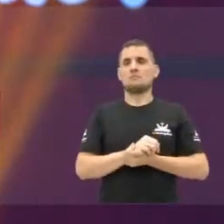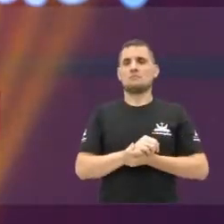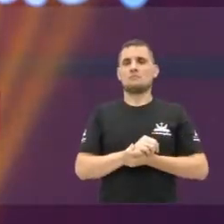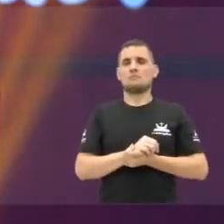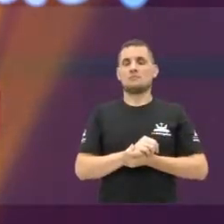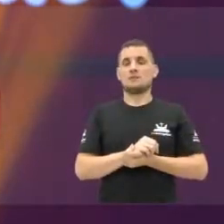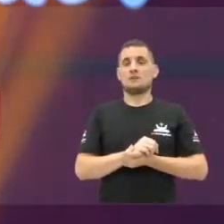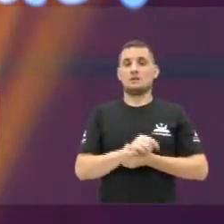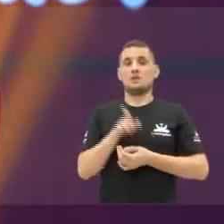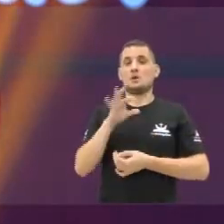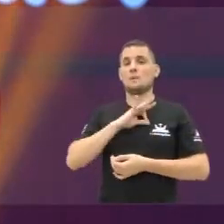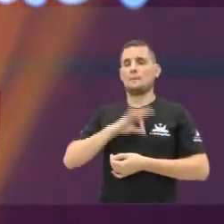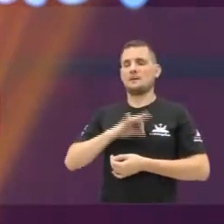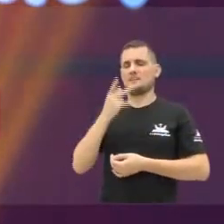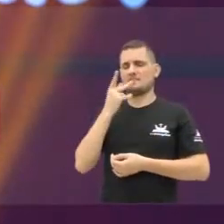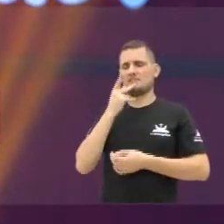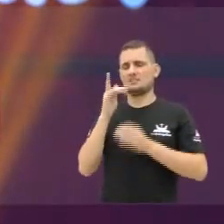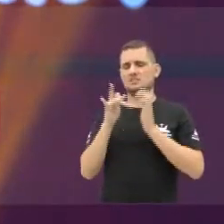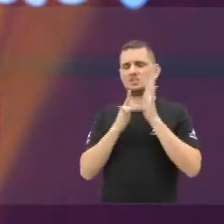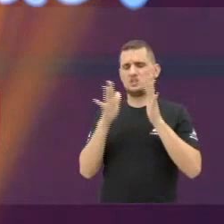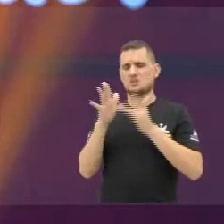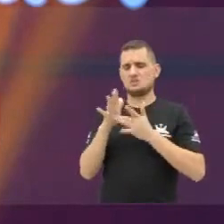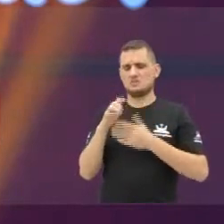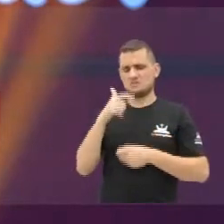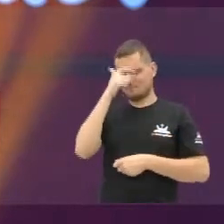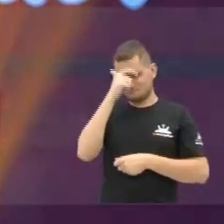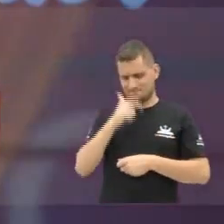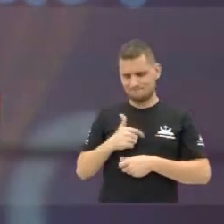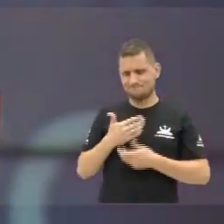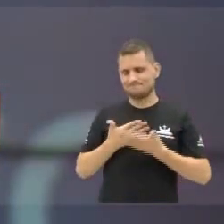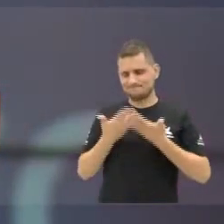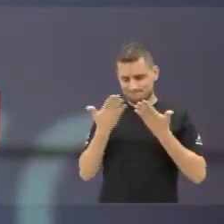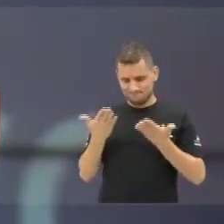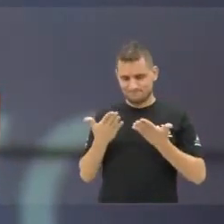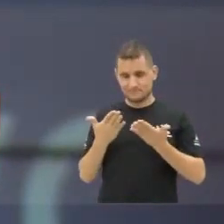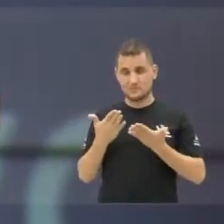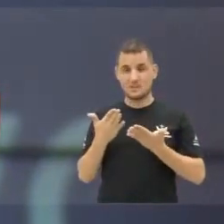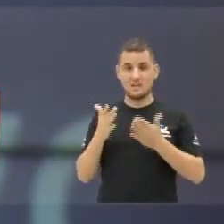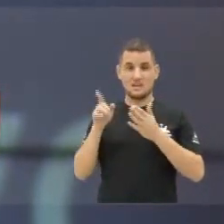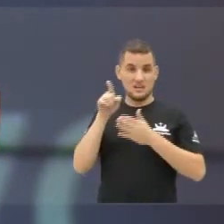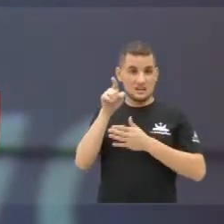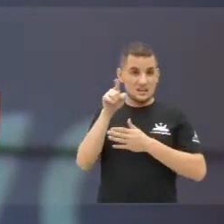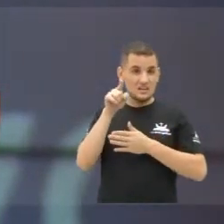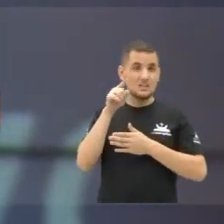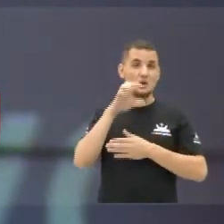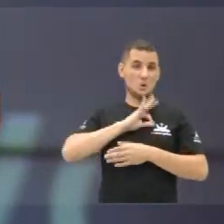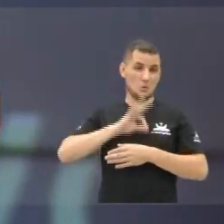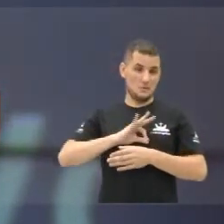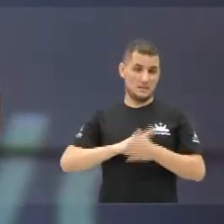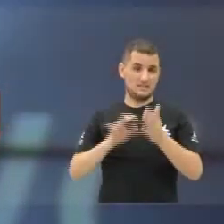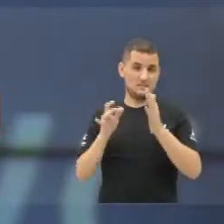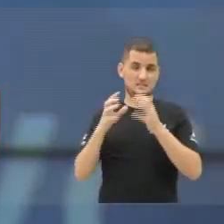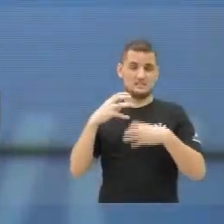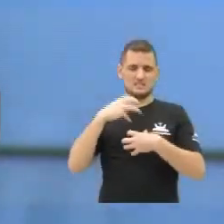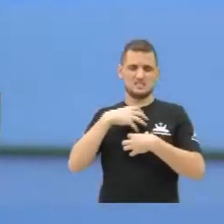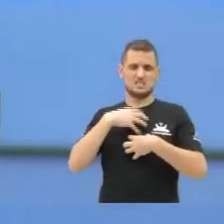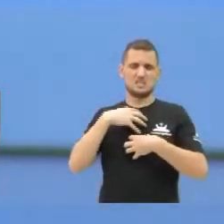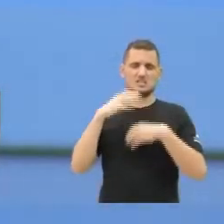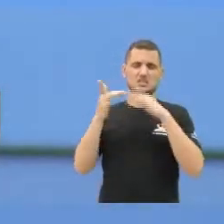Jesus, eu estou aqui. E ele sentia que aquela luz que vinha de Jesus, porque é a